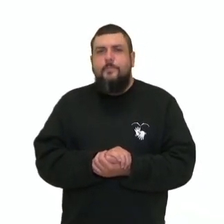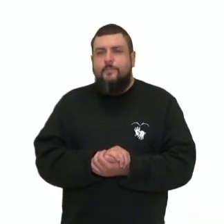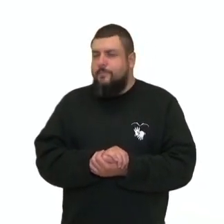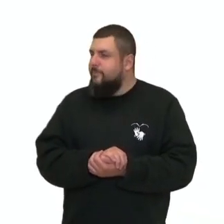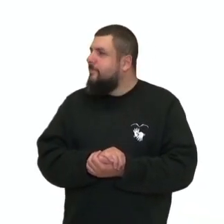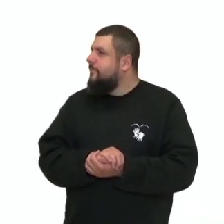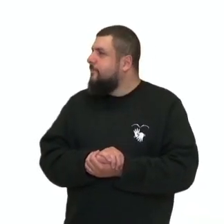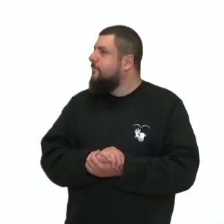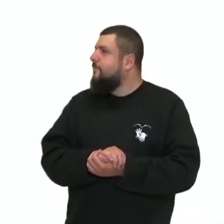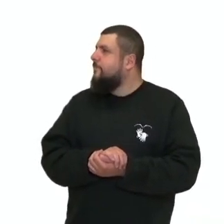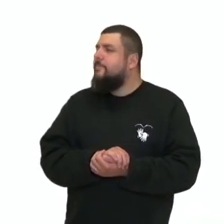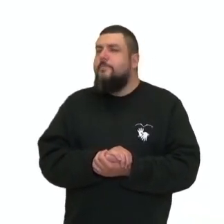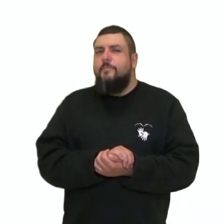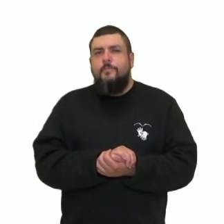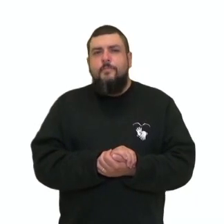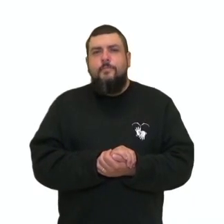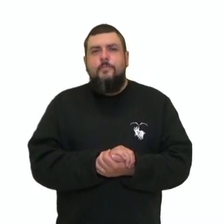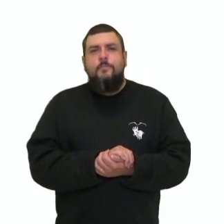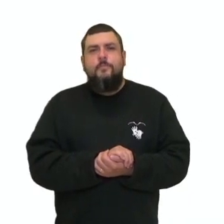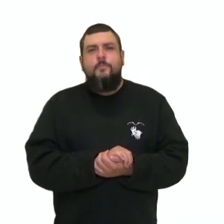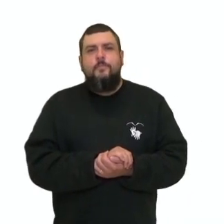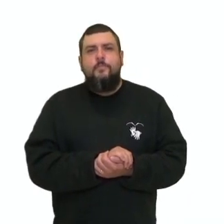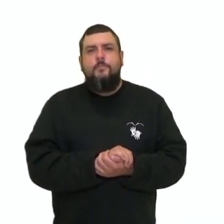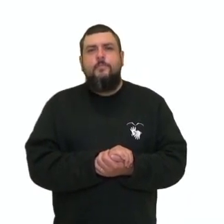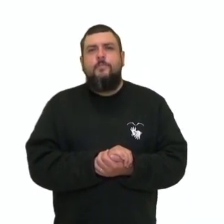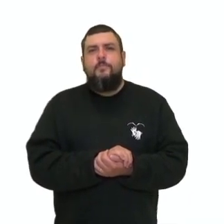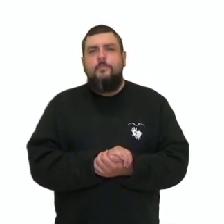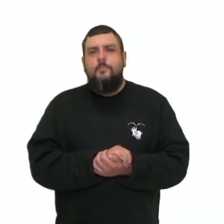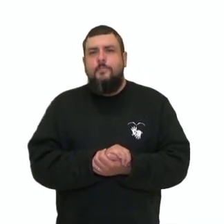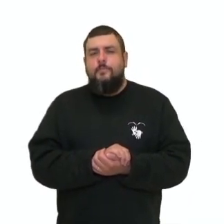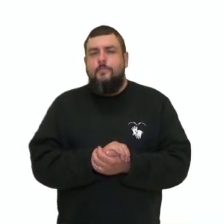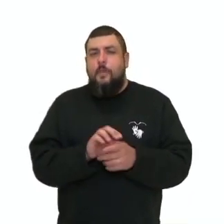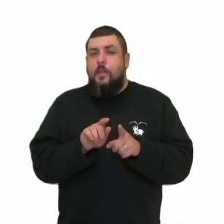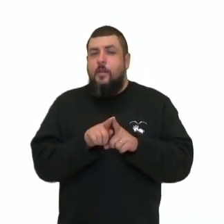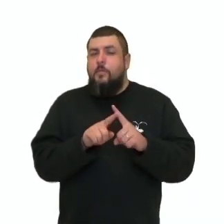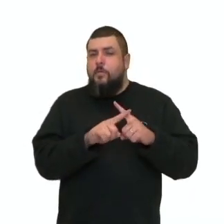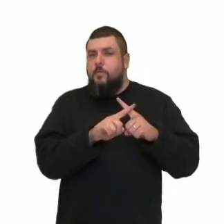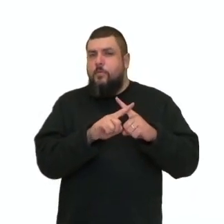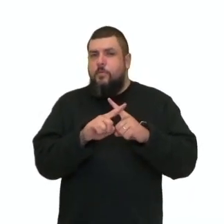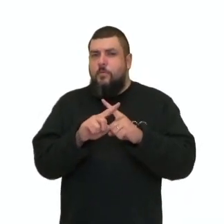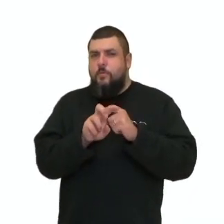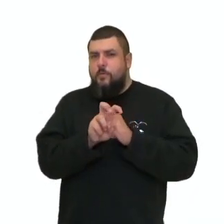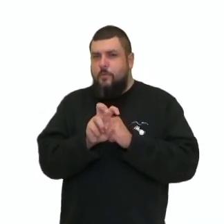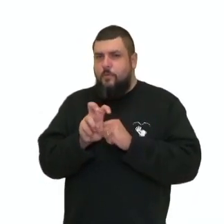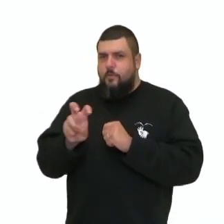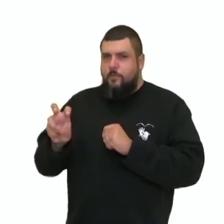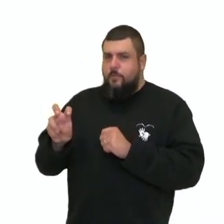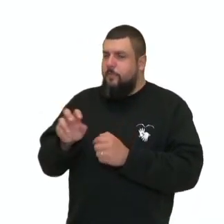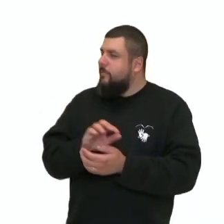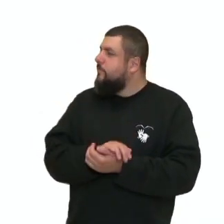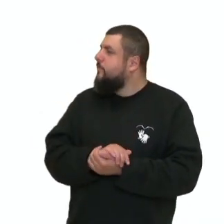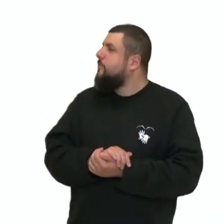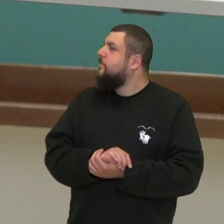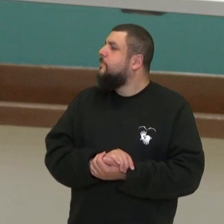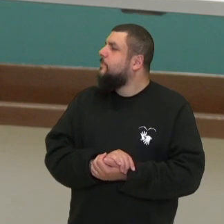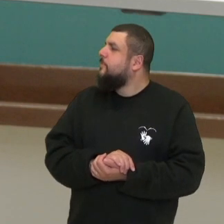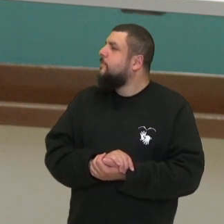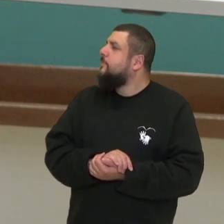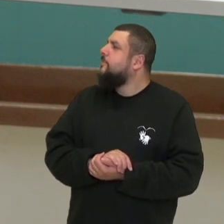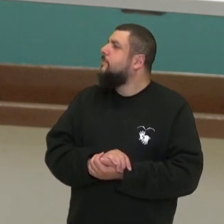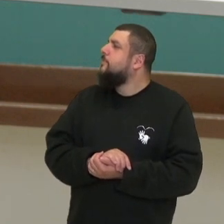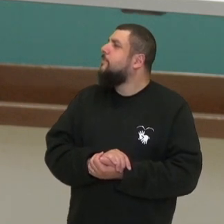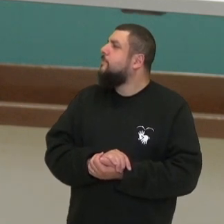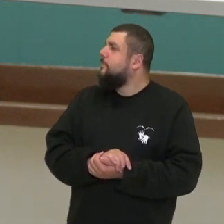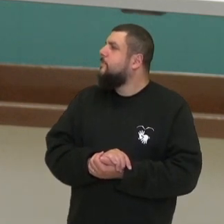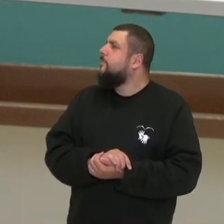até dezembro. Múltiplos de 5: 0, 5, 10, 15,